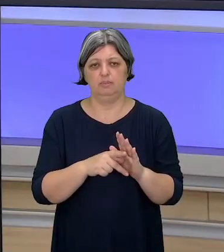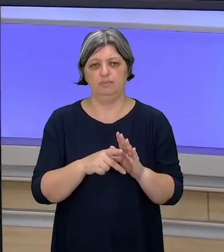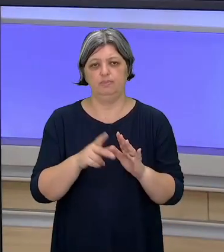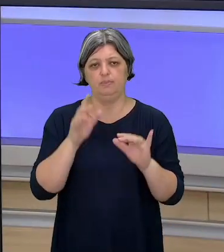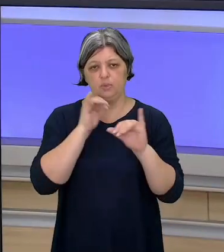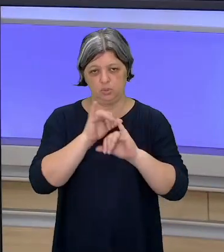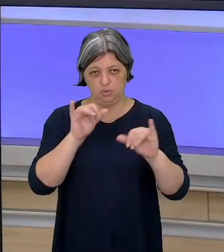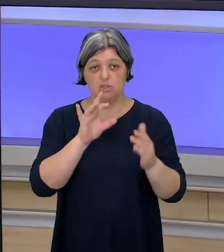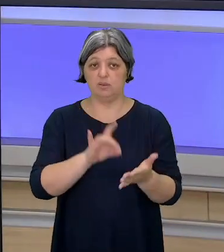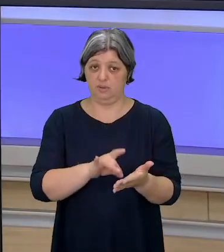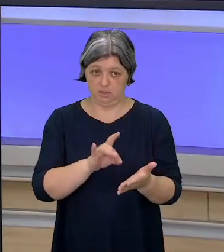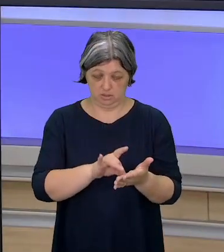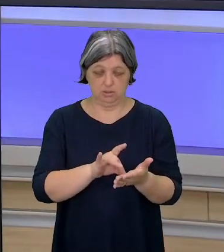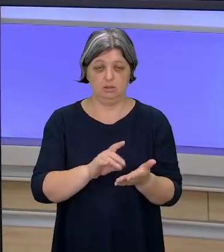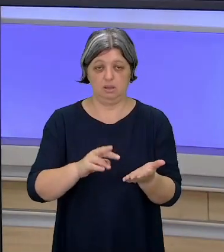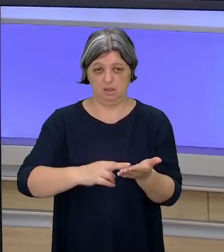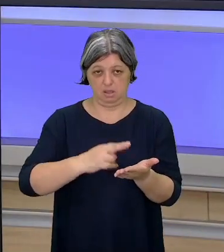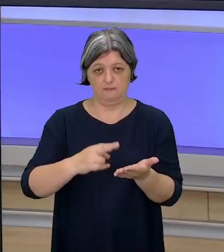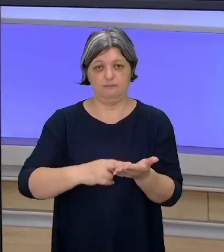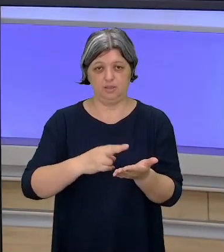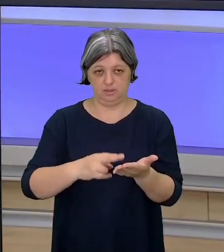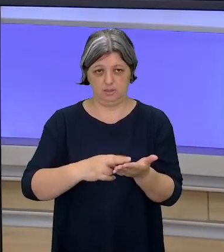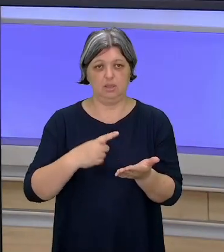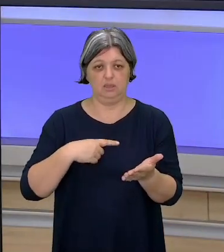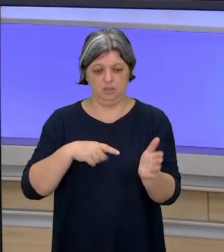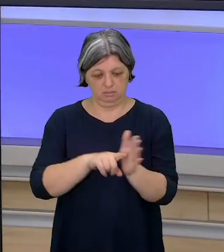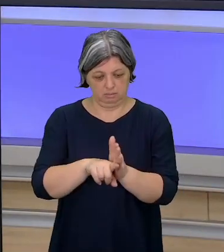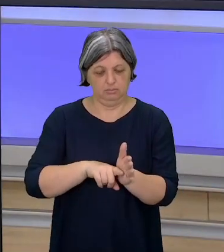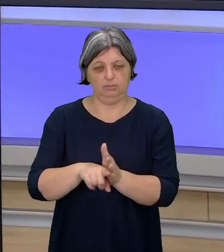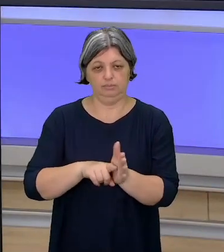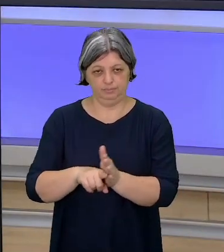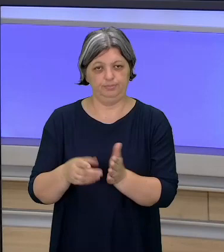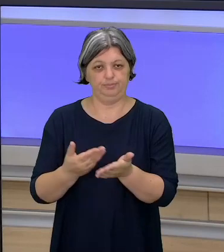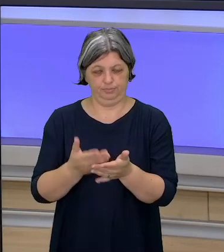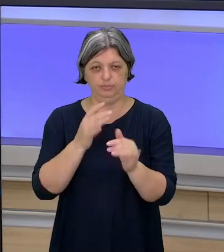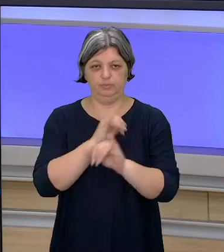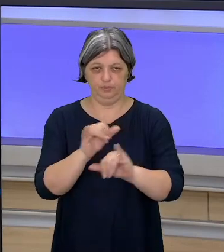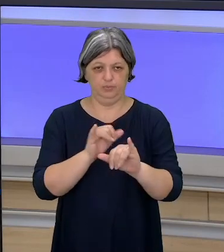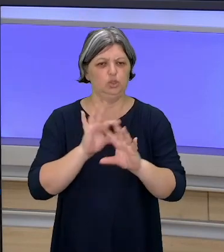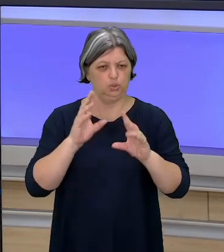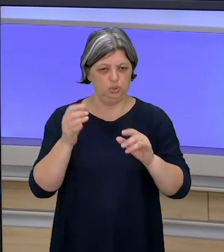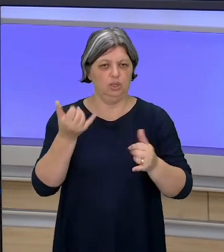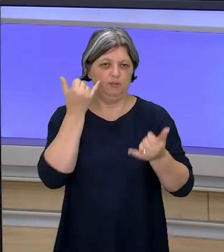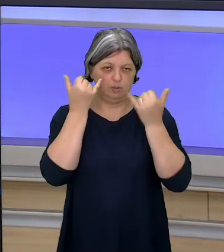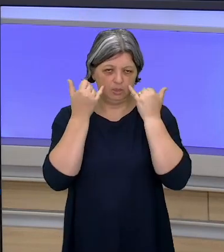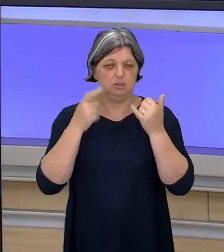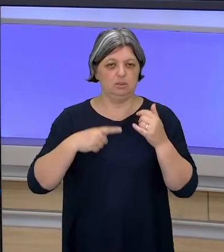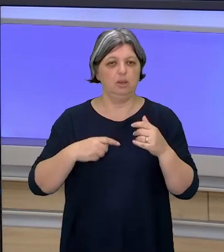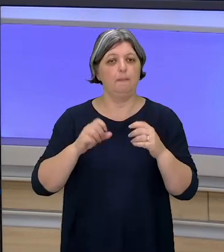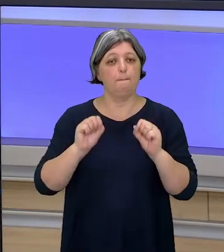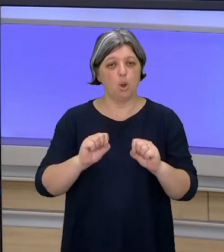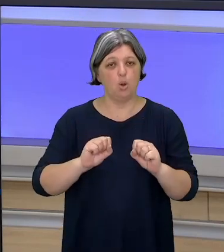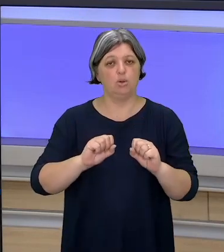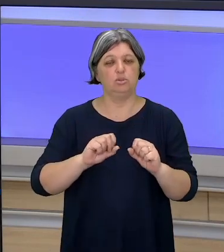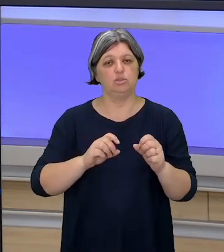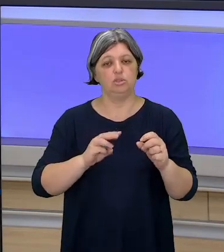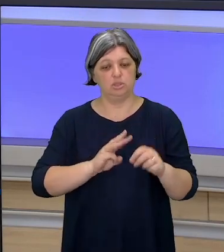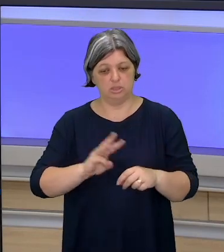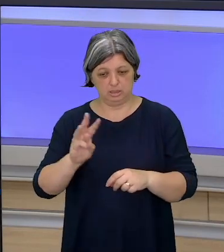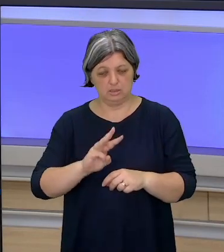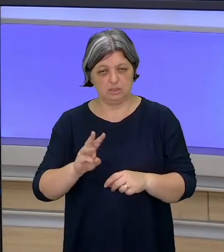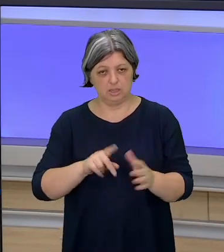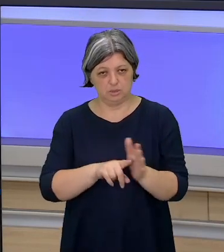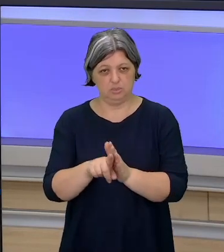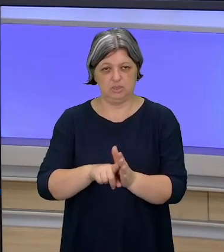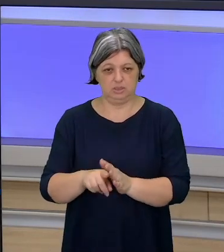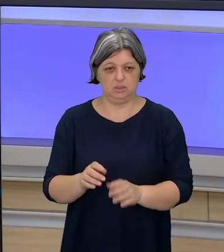verdadeira, revista FAPESP, tem um estudo publicado, tem todas as informações, vocês podem ir nesse site, buscar tudo. É o que eu